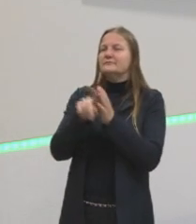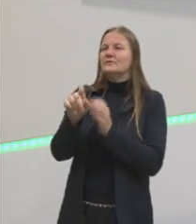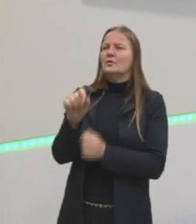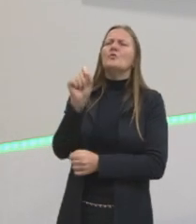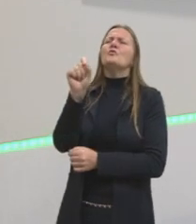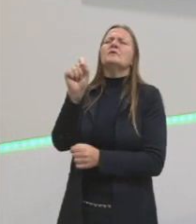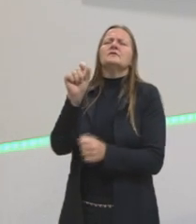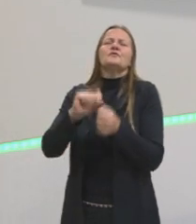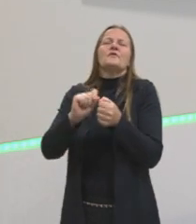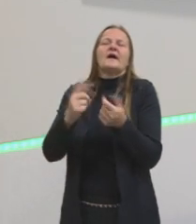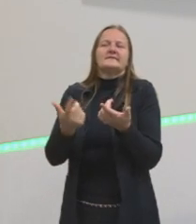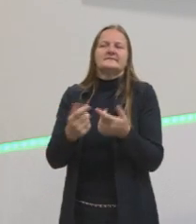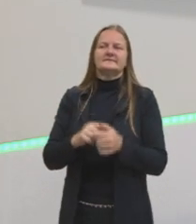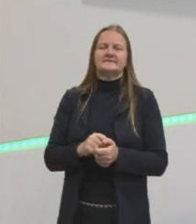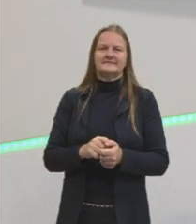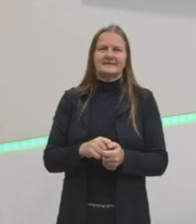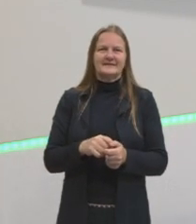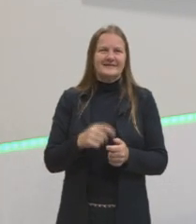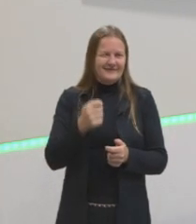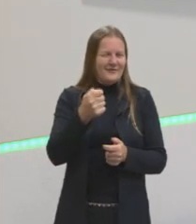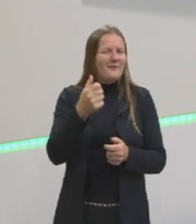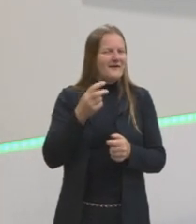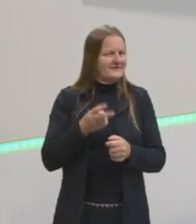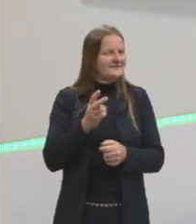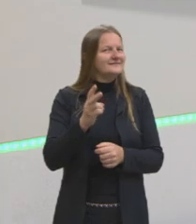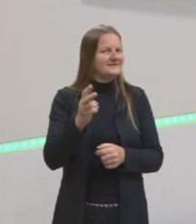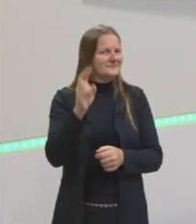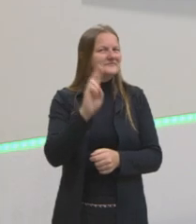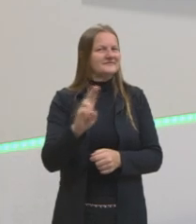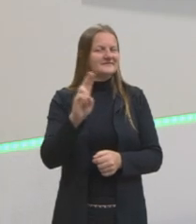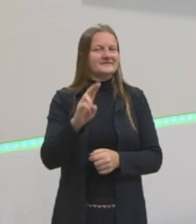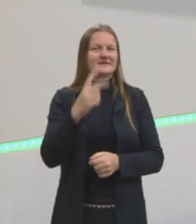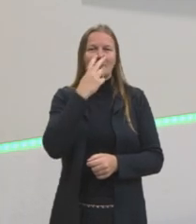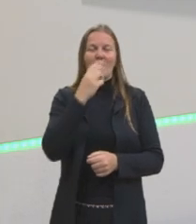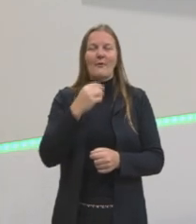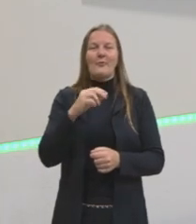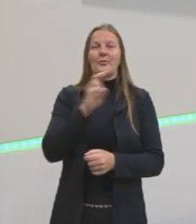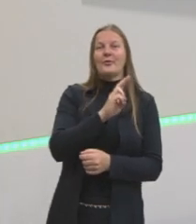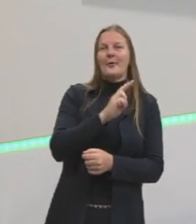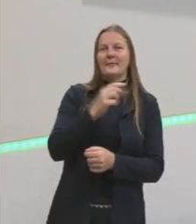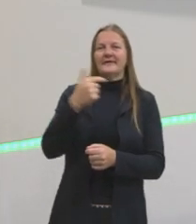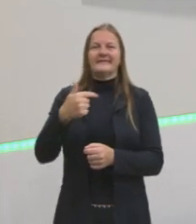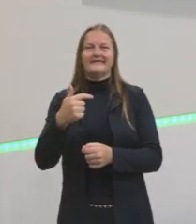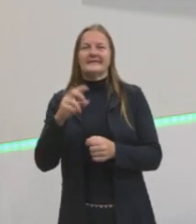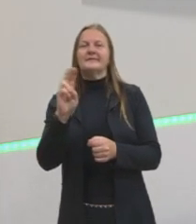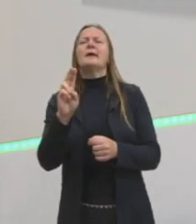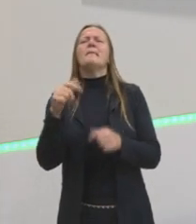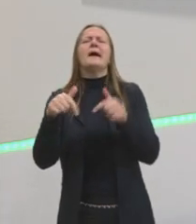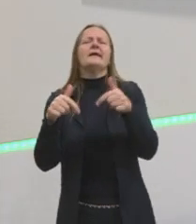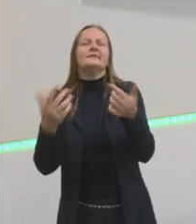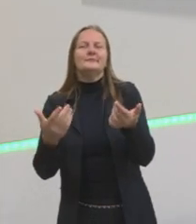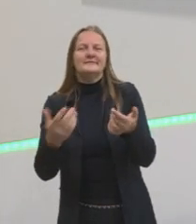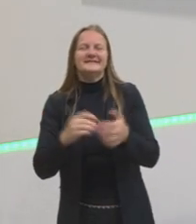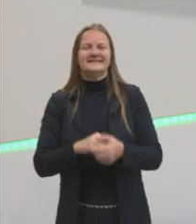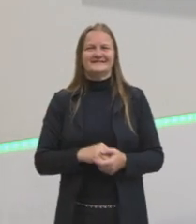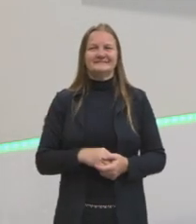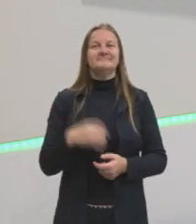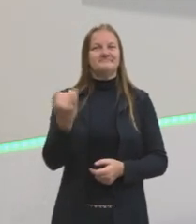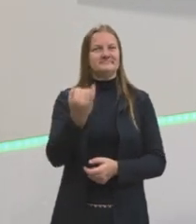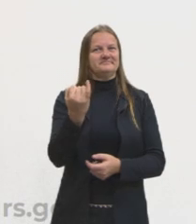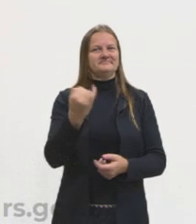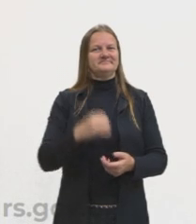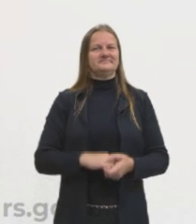seguida perguntamos o que ela faz o trabalho O que é o nosso sobrenome Então veja como é importante a decisão do nosso